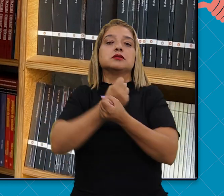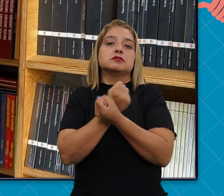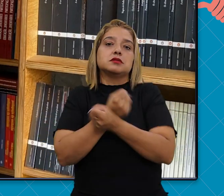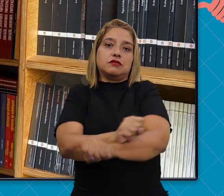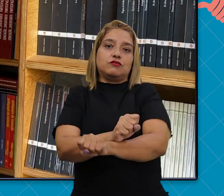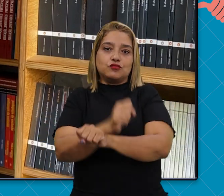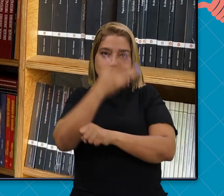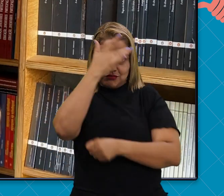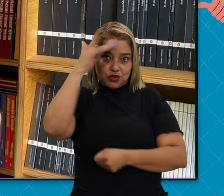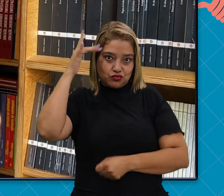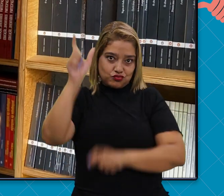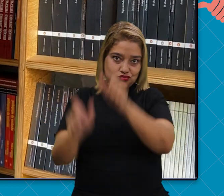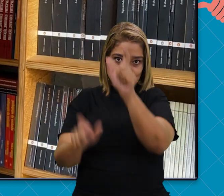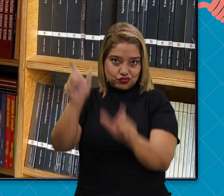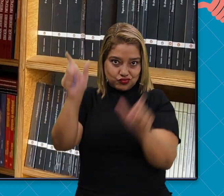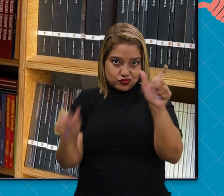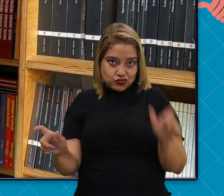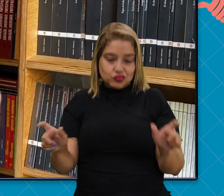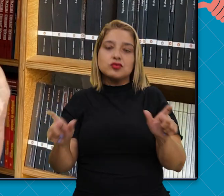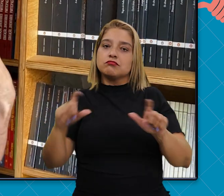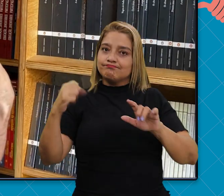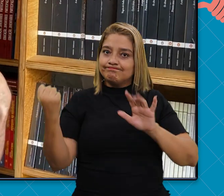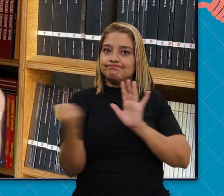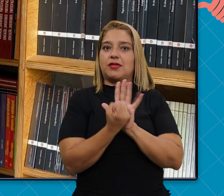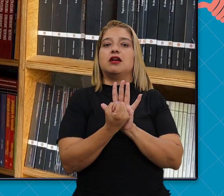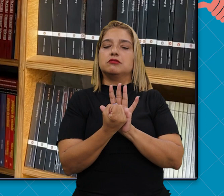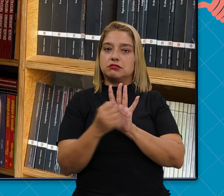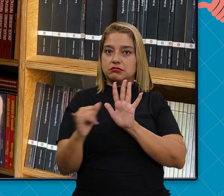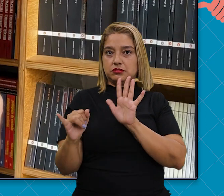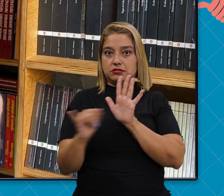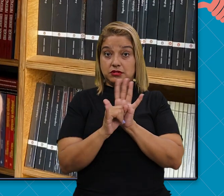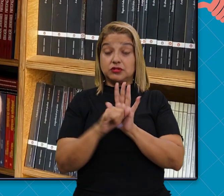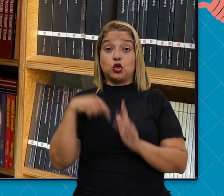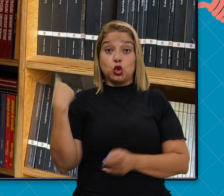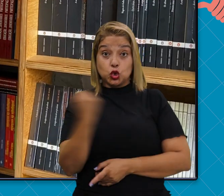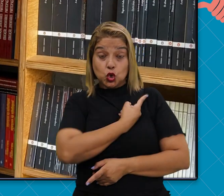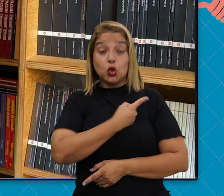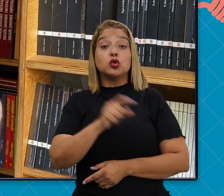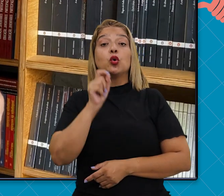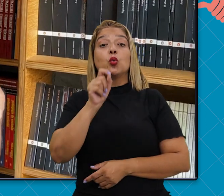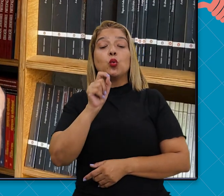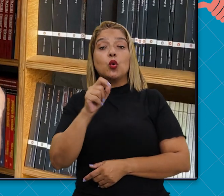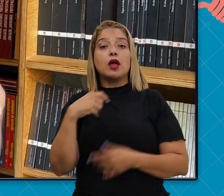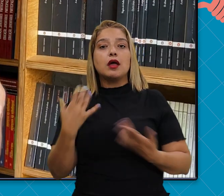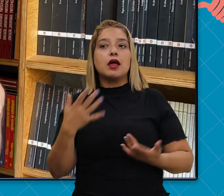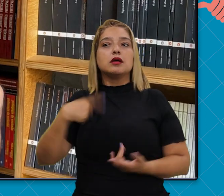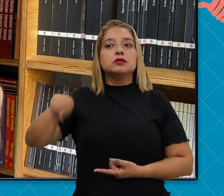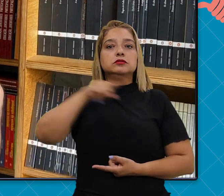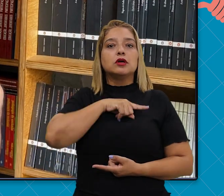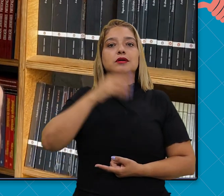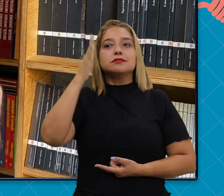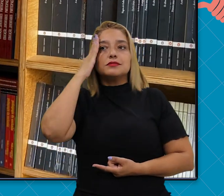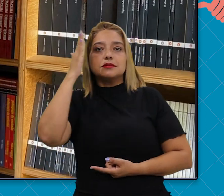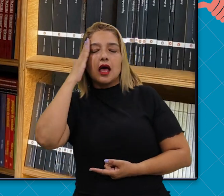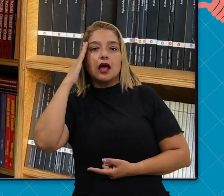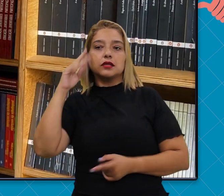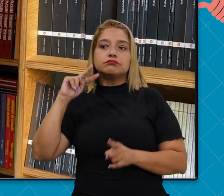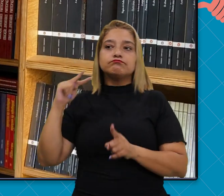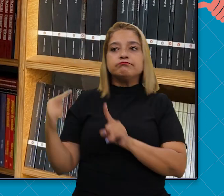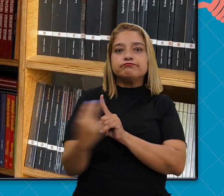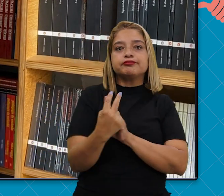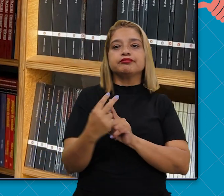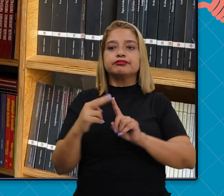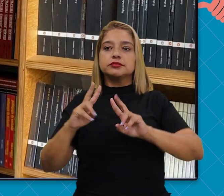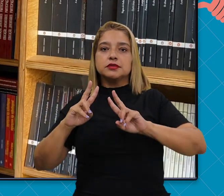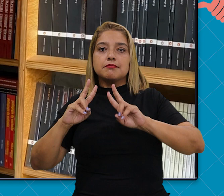foi um país que escravizou pessoas. Isso está marcado na nossa identidade quando a gente reconhece